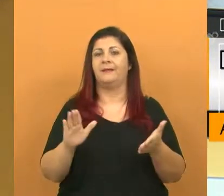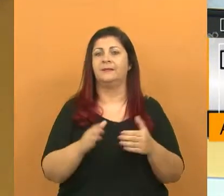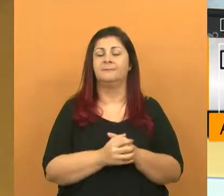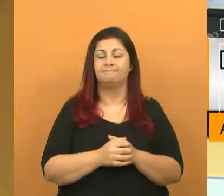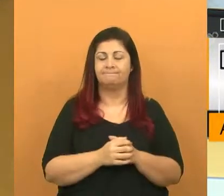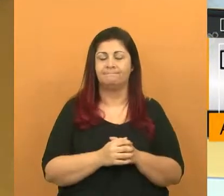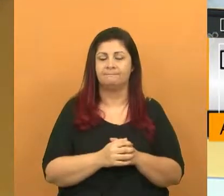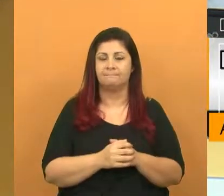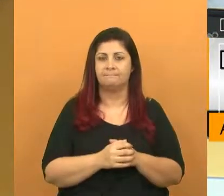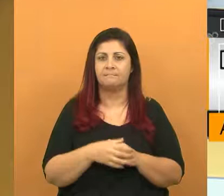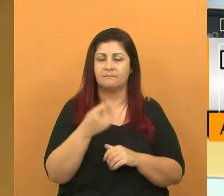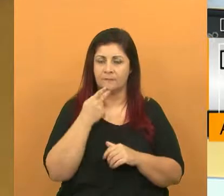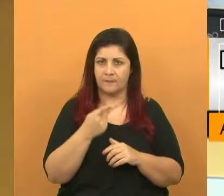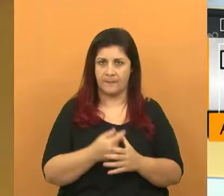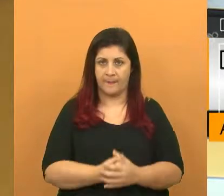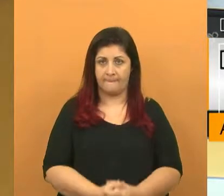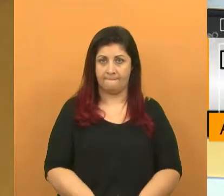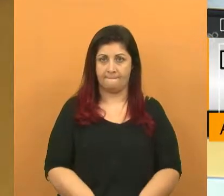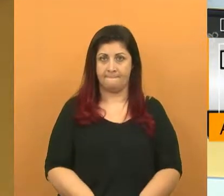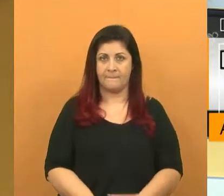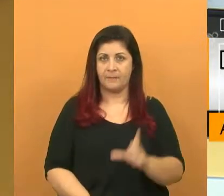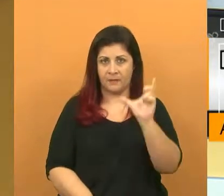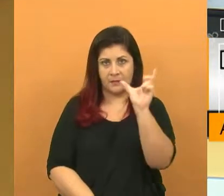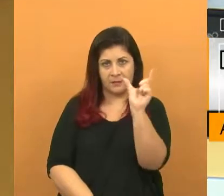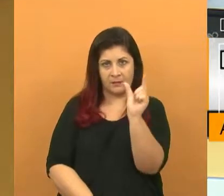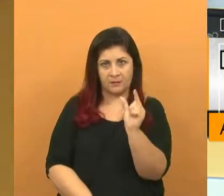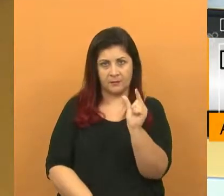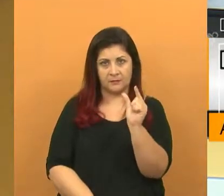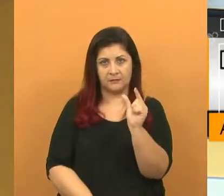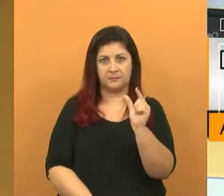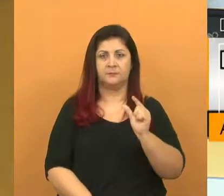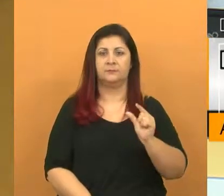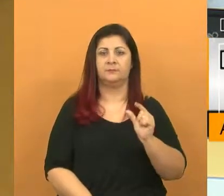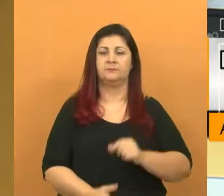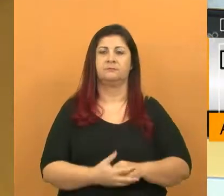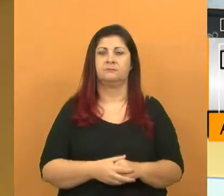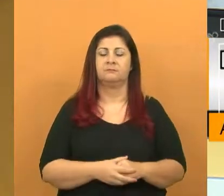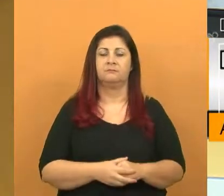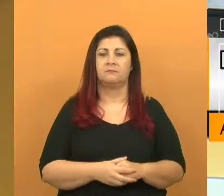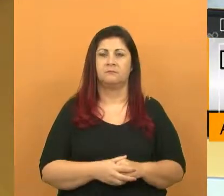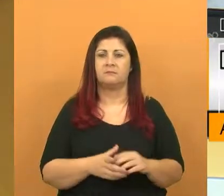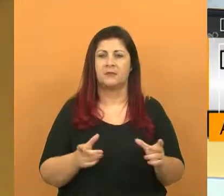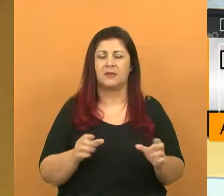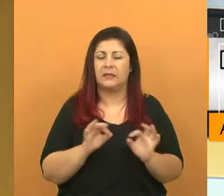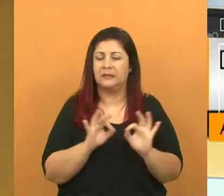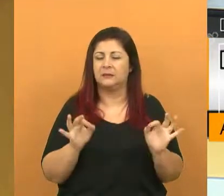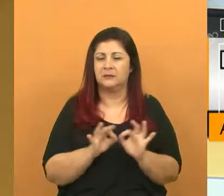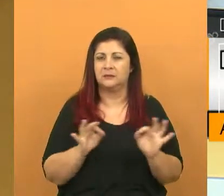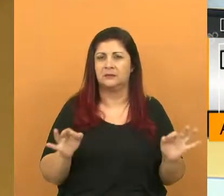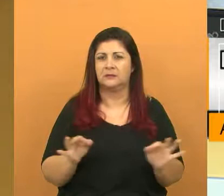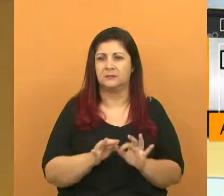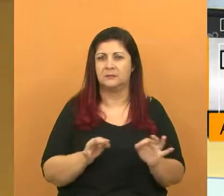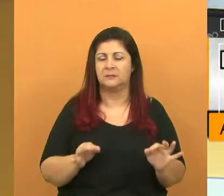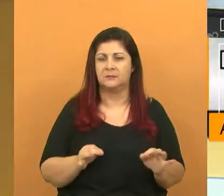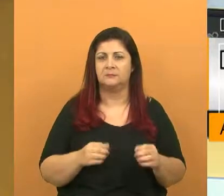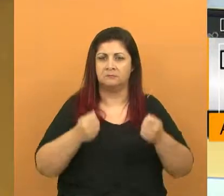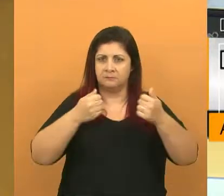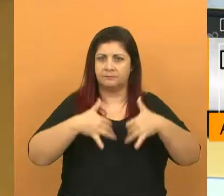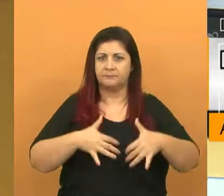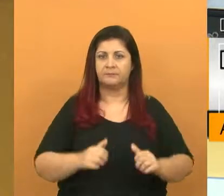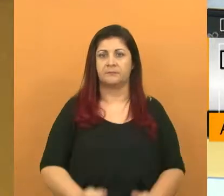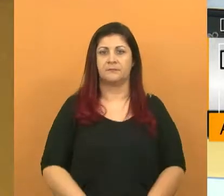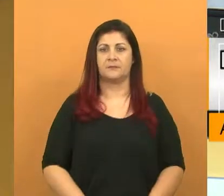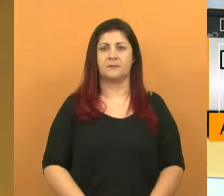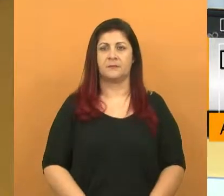vou dizer pra vocês pra resumir em uma linguagem mais popular para que a gente possa explicar